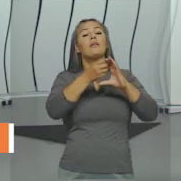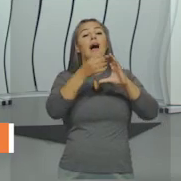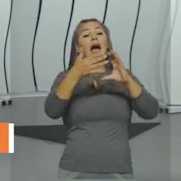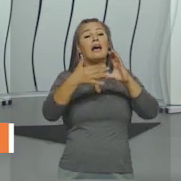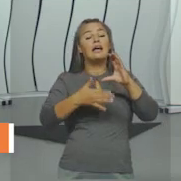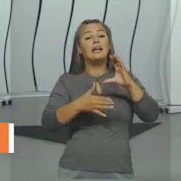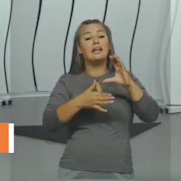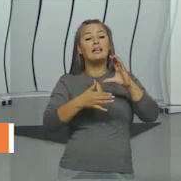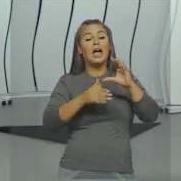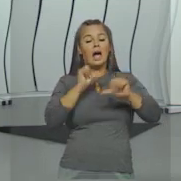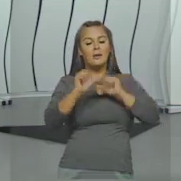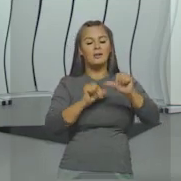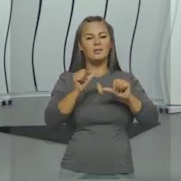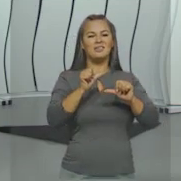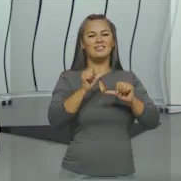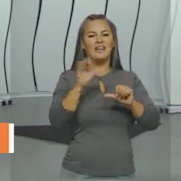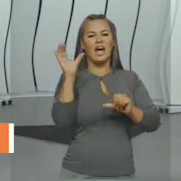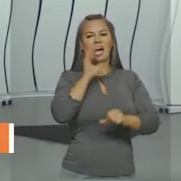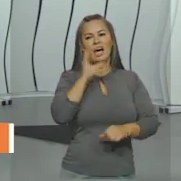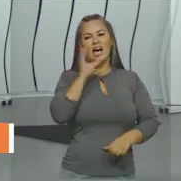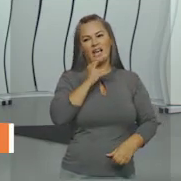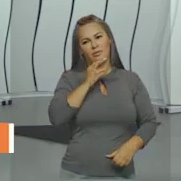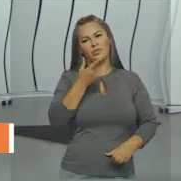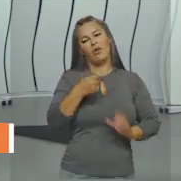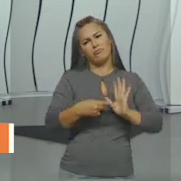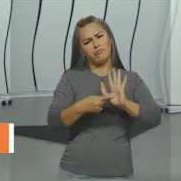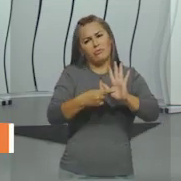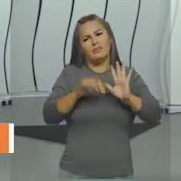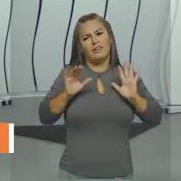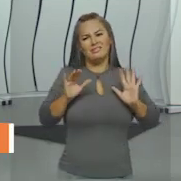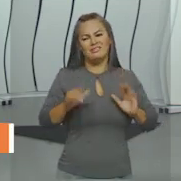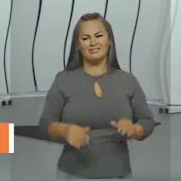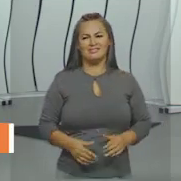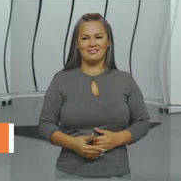de tempo. É isso que eu quis representar aqui para você.